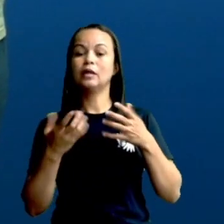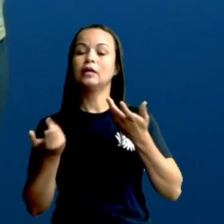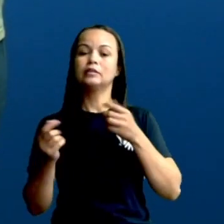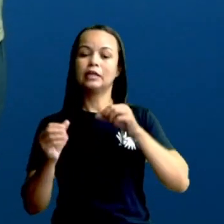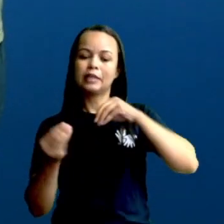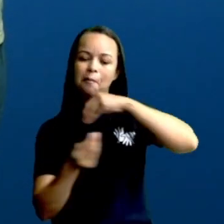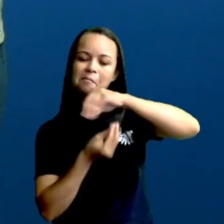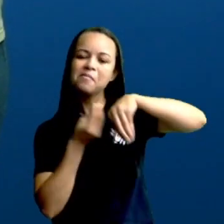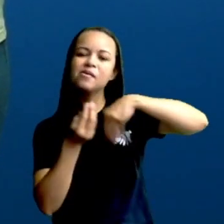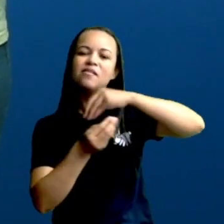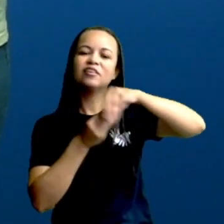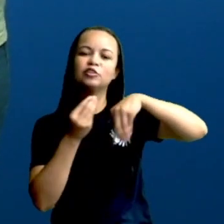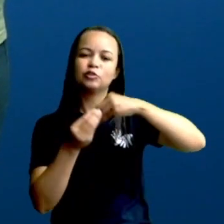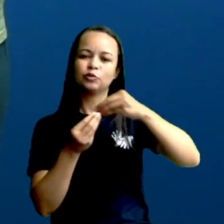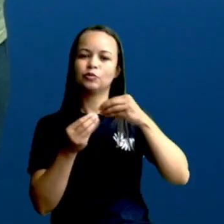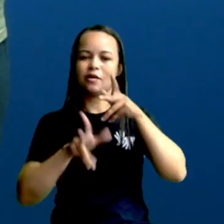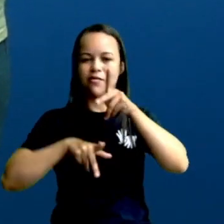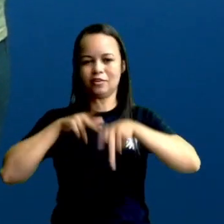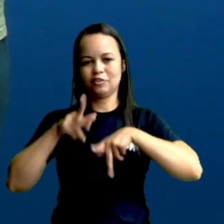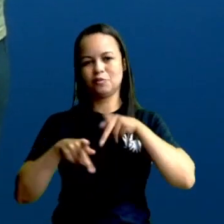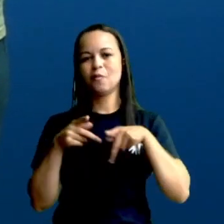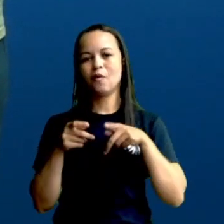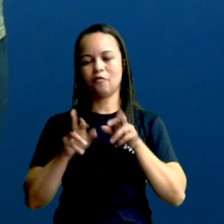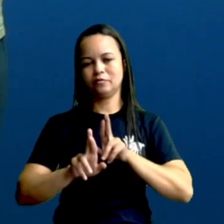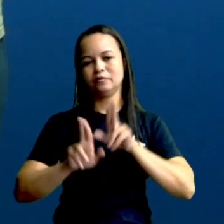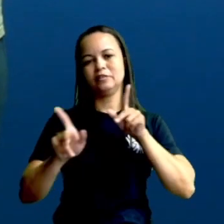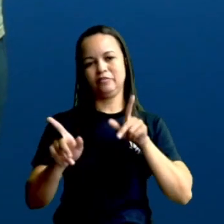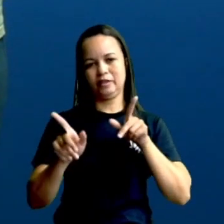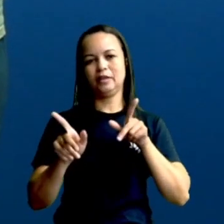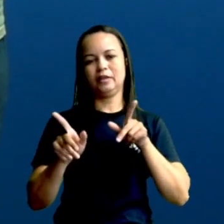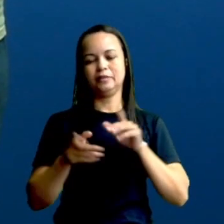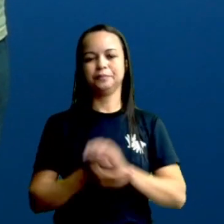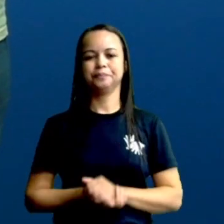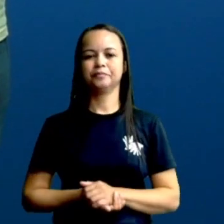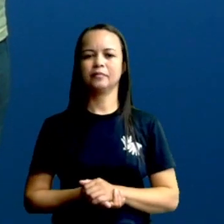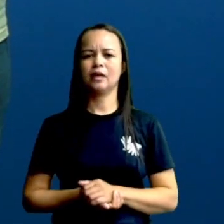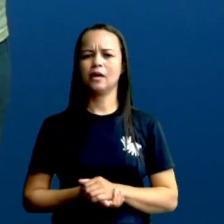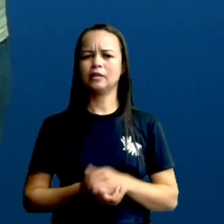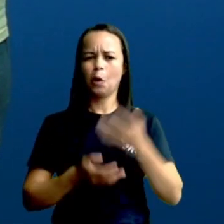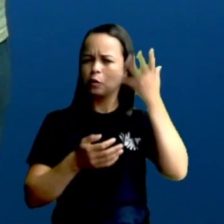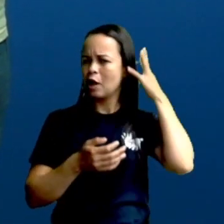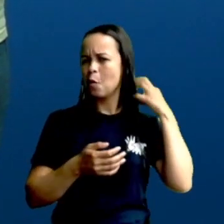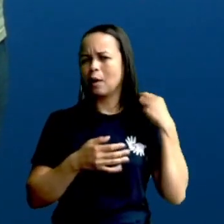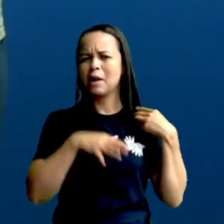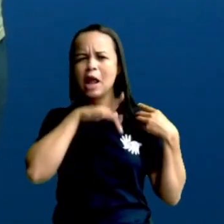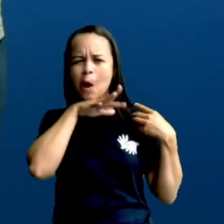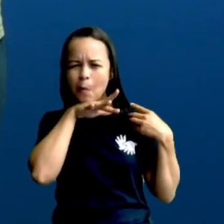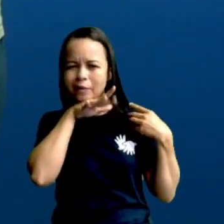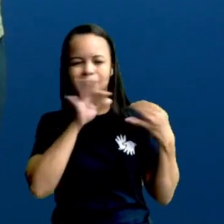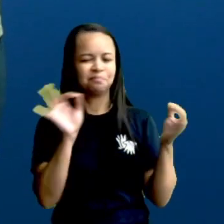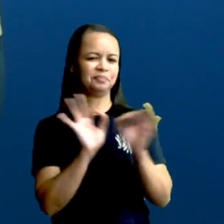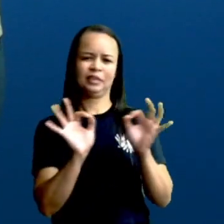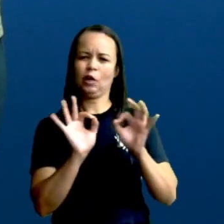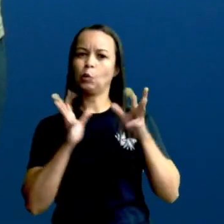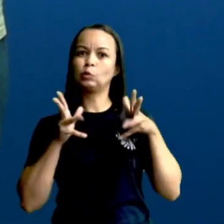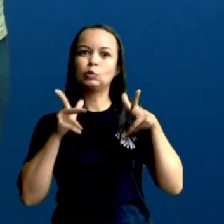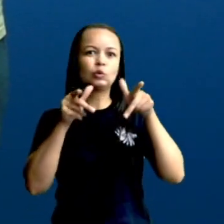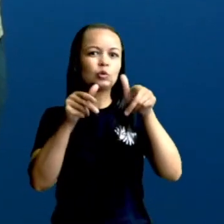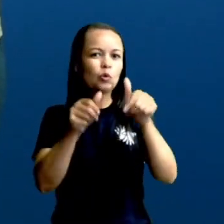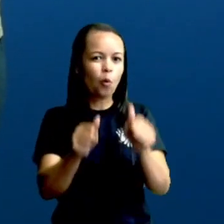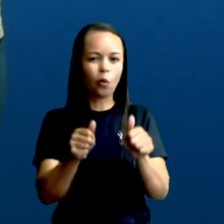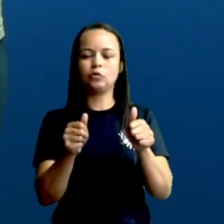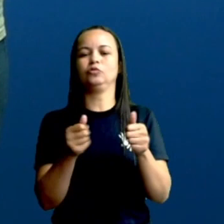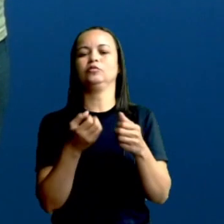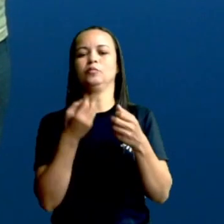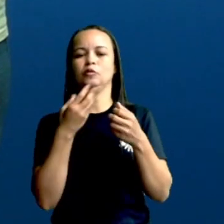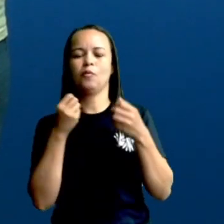dessa mistura, né, de povos diferentes. Então, nenhum cabelo é ruim não, tá? Se você tem um cabelo